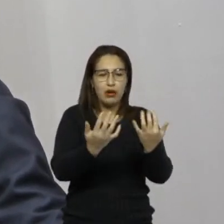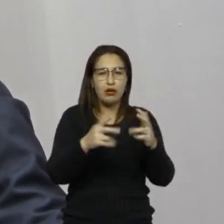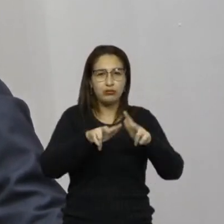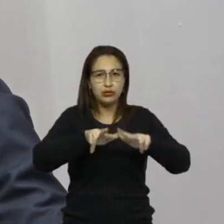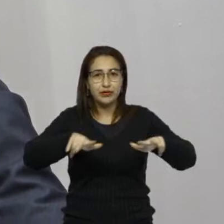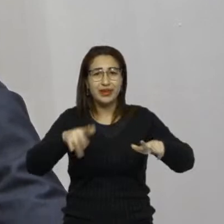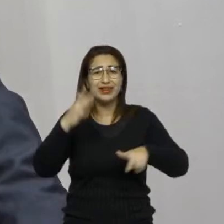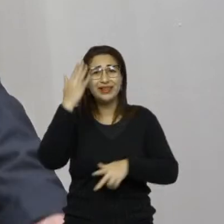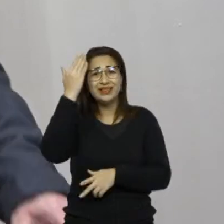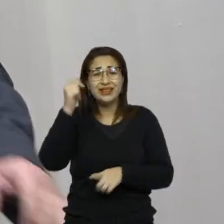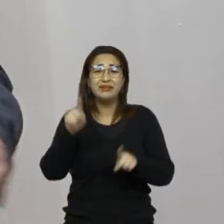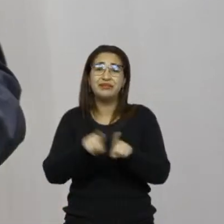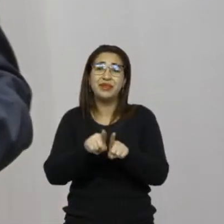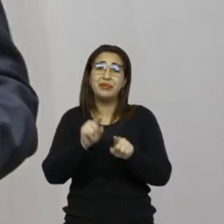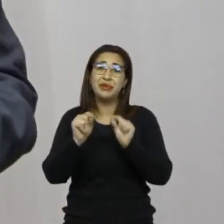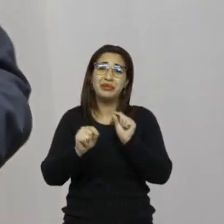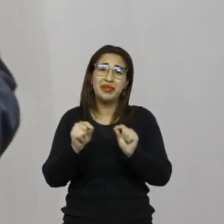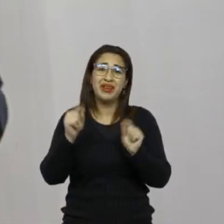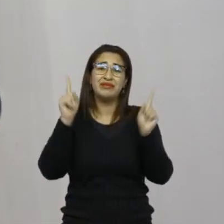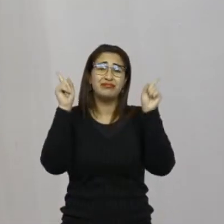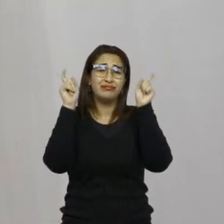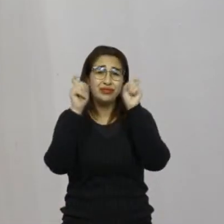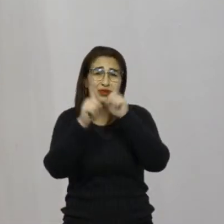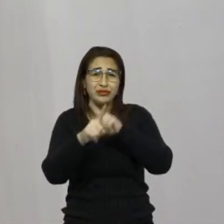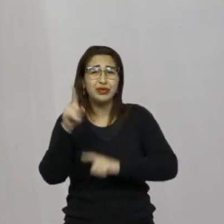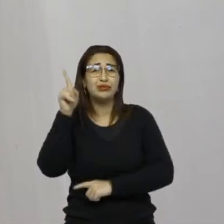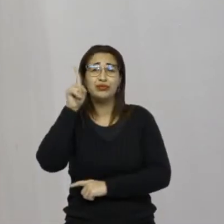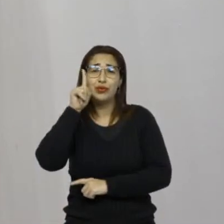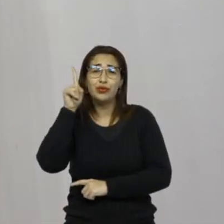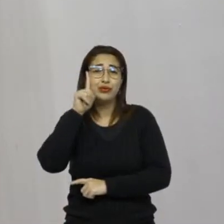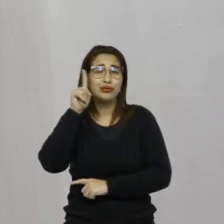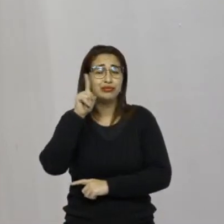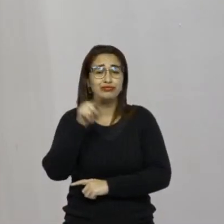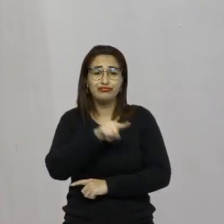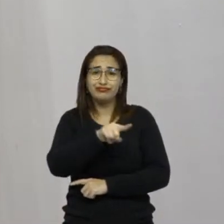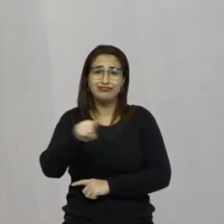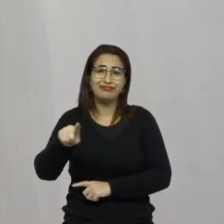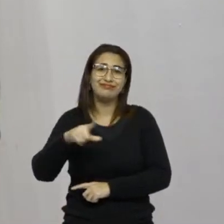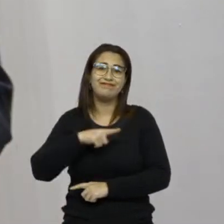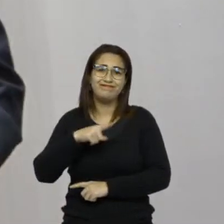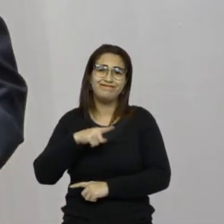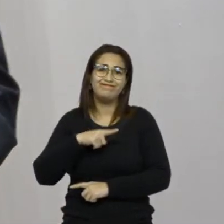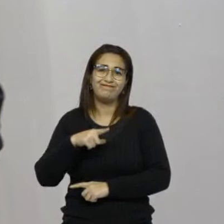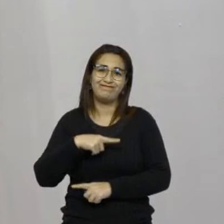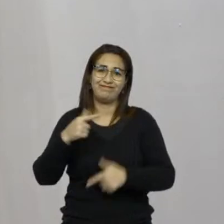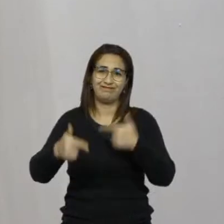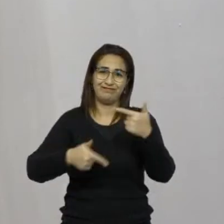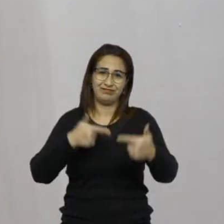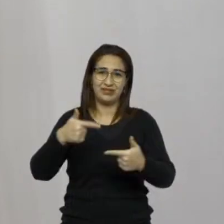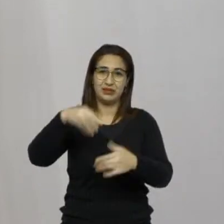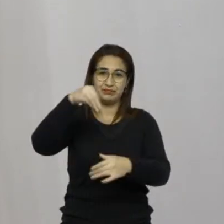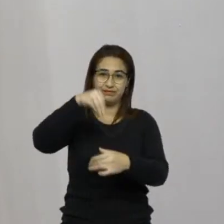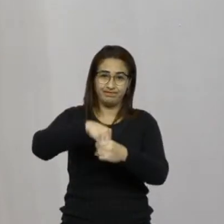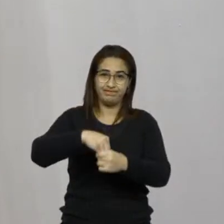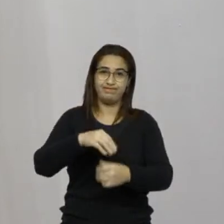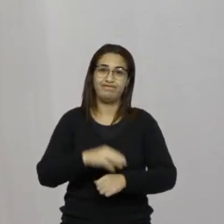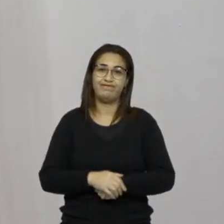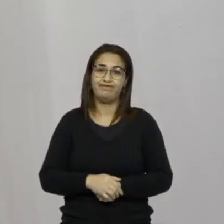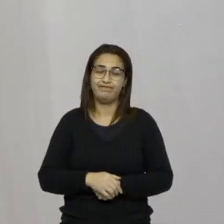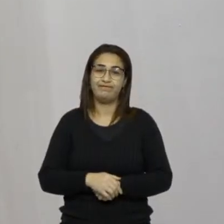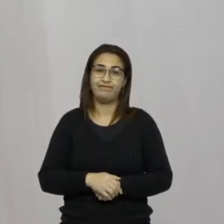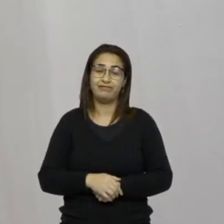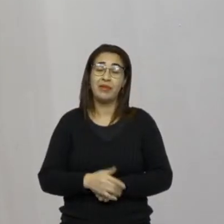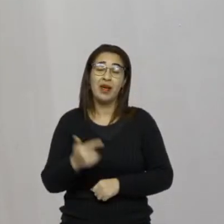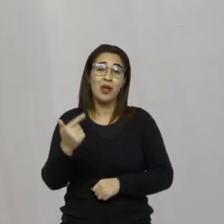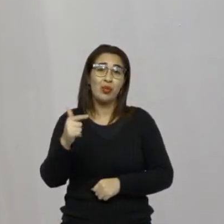grandes dificuldades que no dia a dia enfrentam nesta atividade. Nós temos poucos